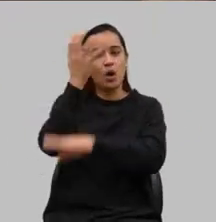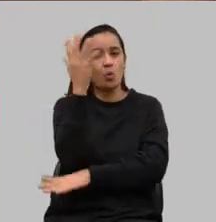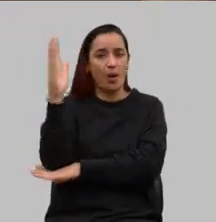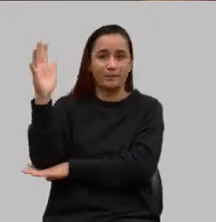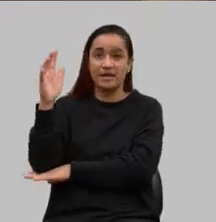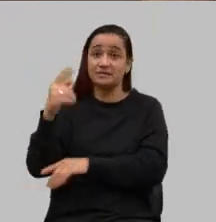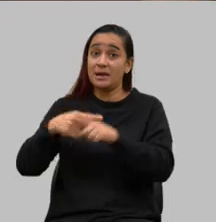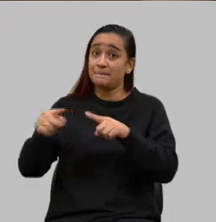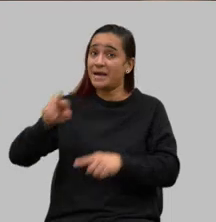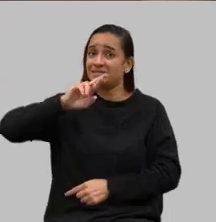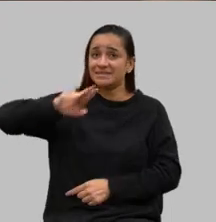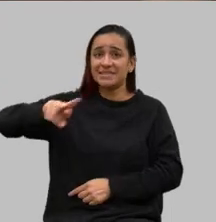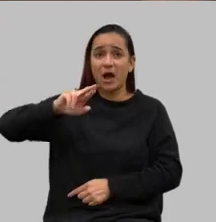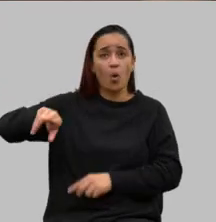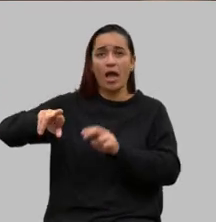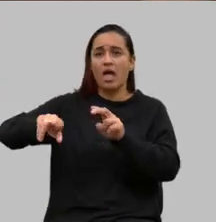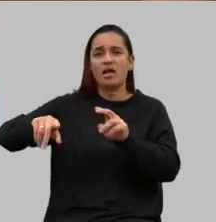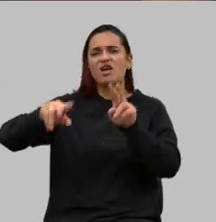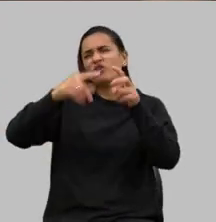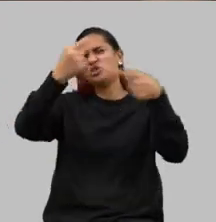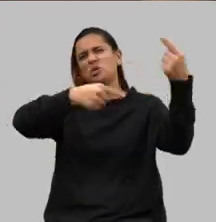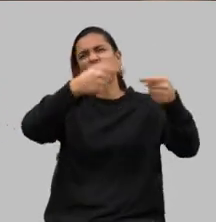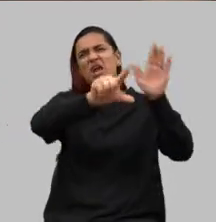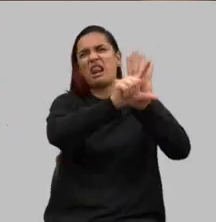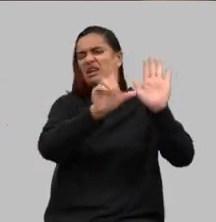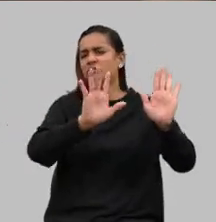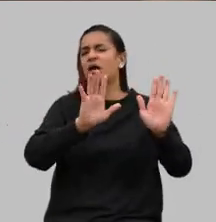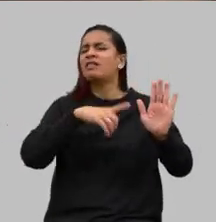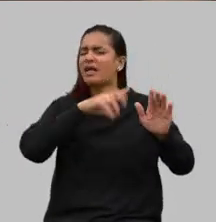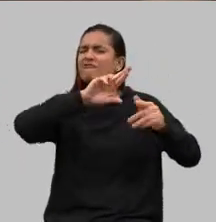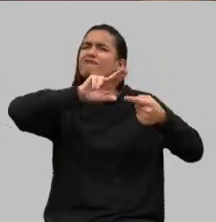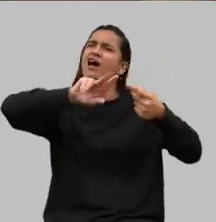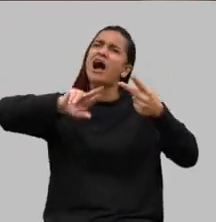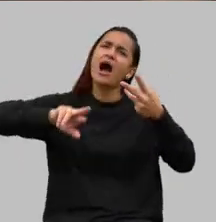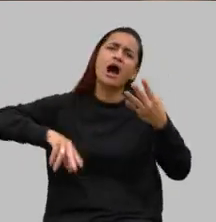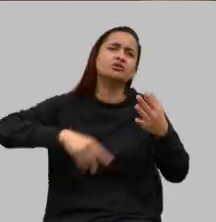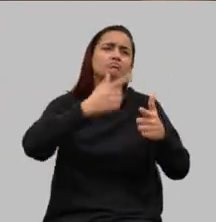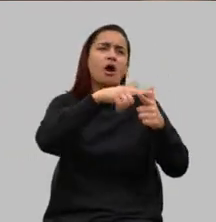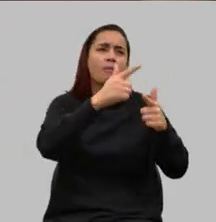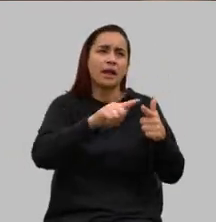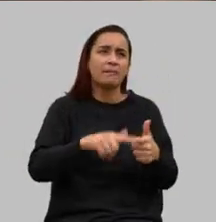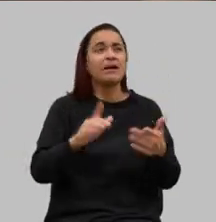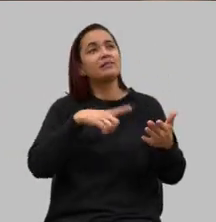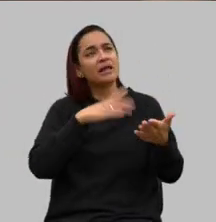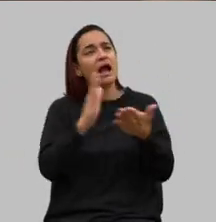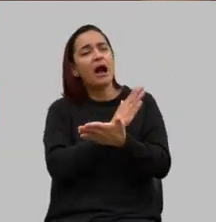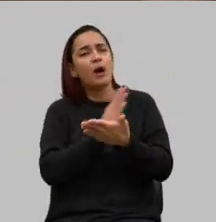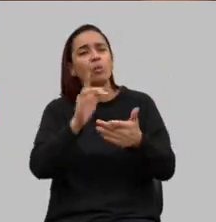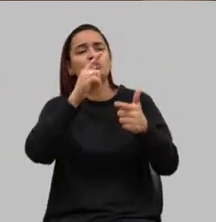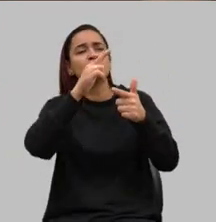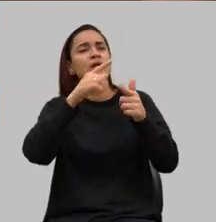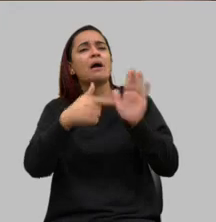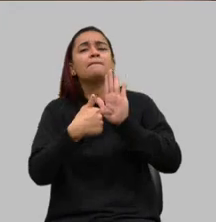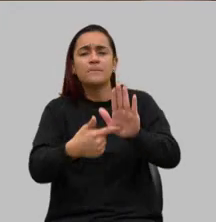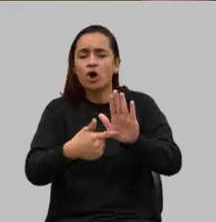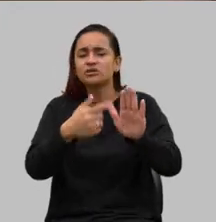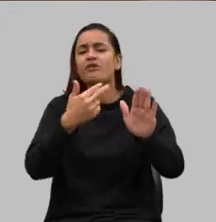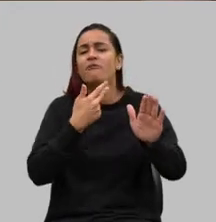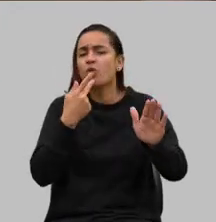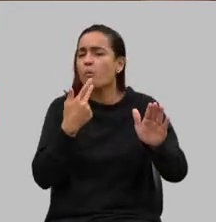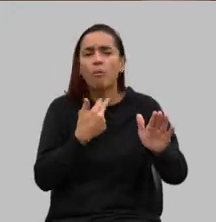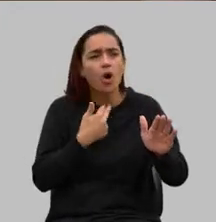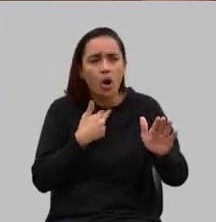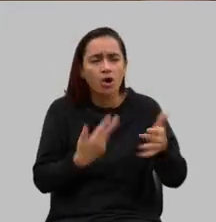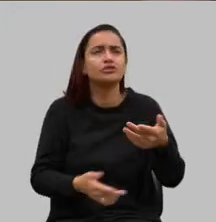não nem discuti a legalidade tem vários problemas tem tem parecer Inicial aqui dizendo que não deveria eh tem um parecer aqui